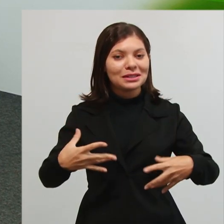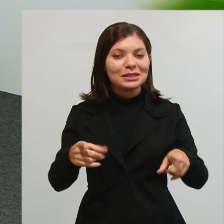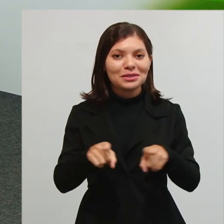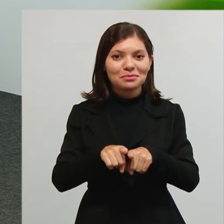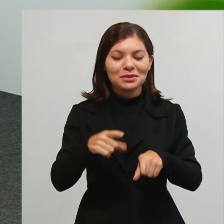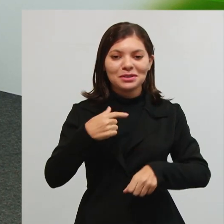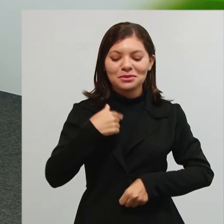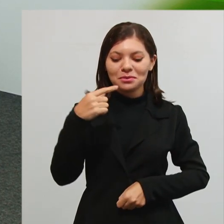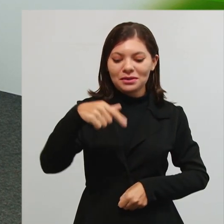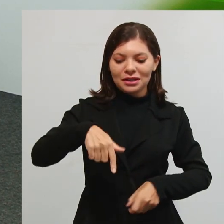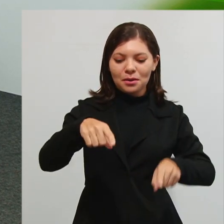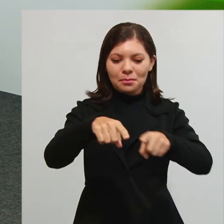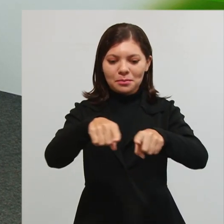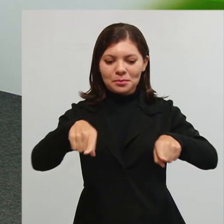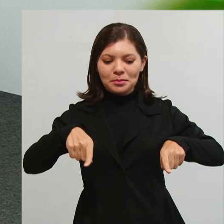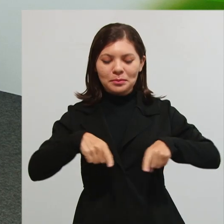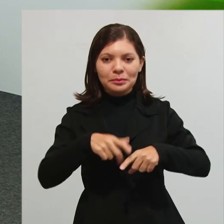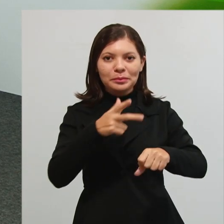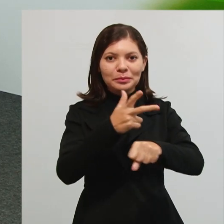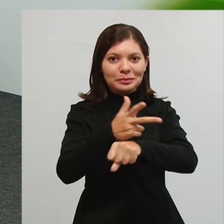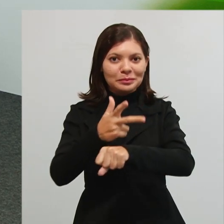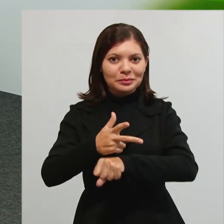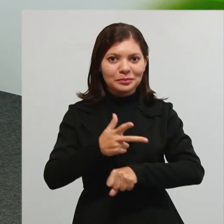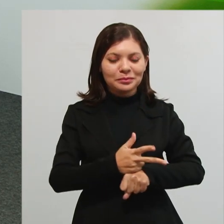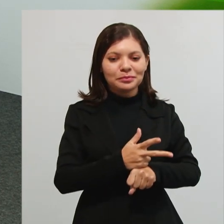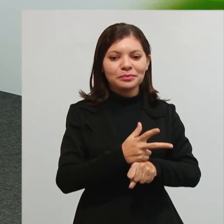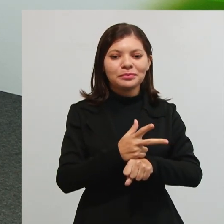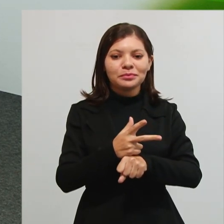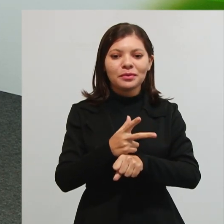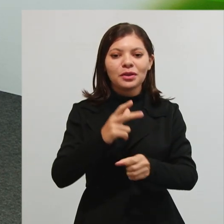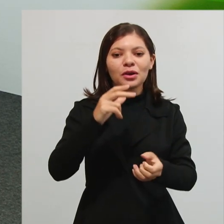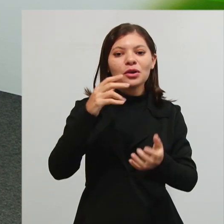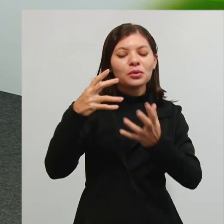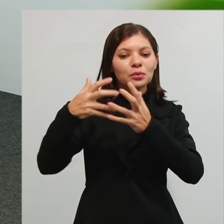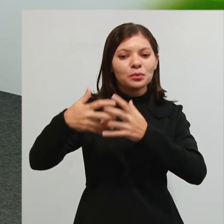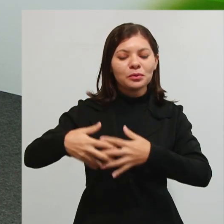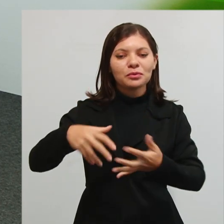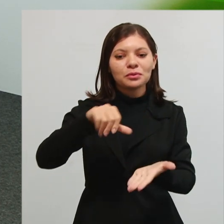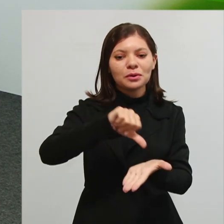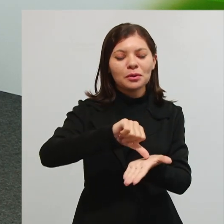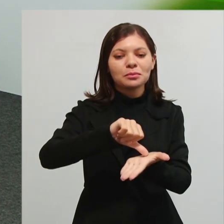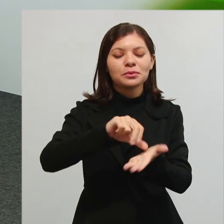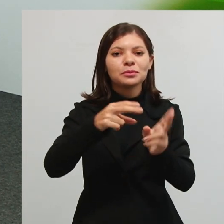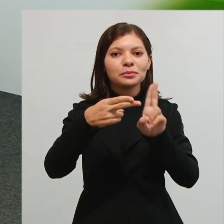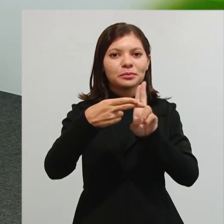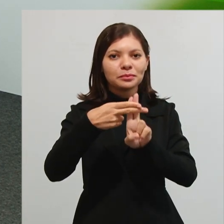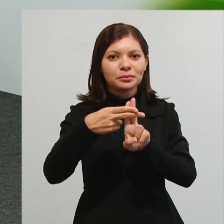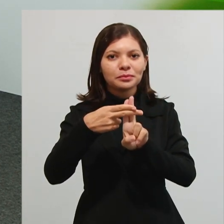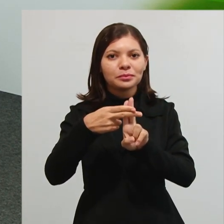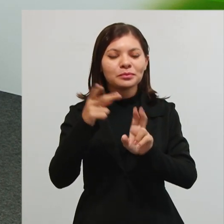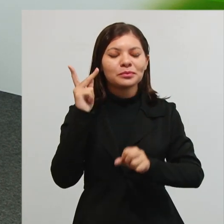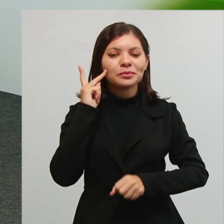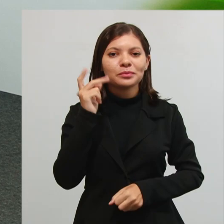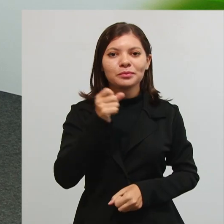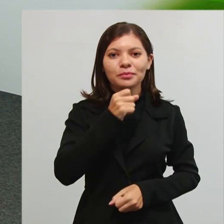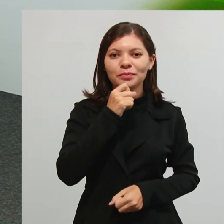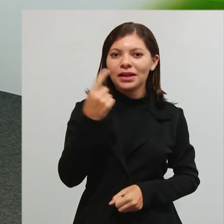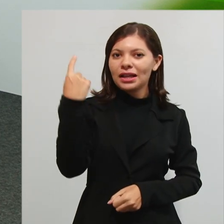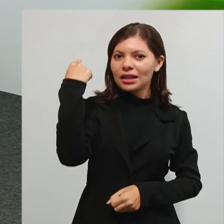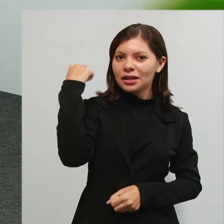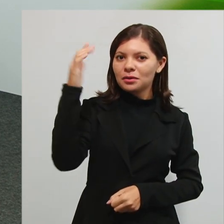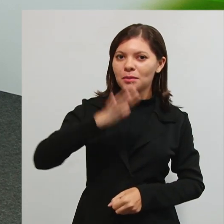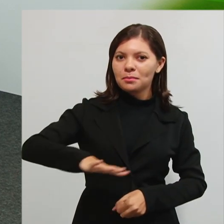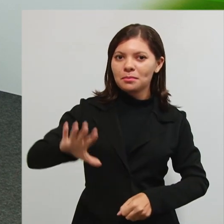nos estúdios do ifro campus Porto Velho zona norte logo atrás de mim eu tenho uma parede branca configura